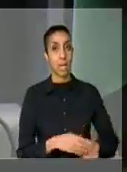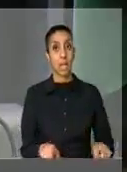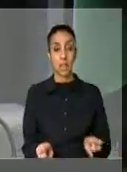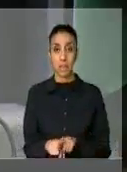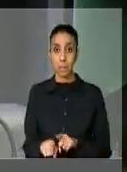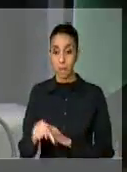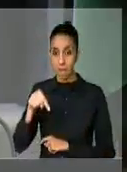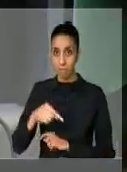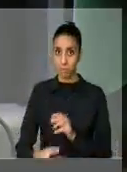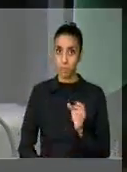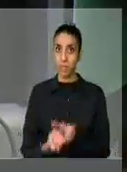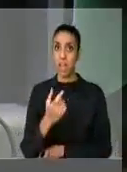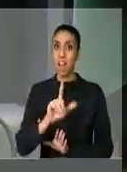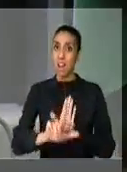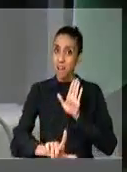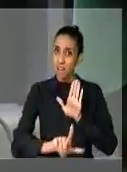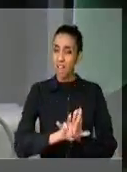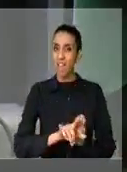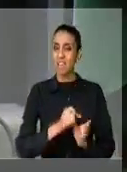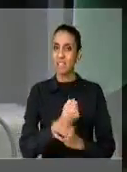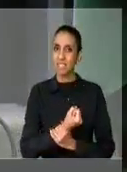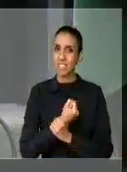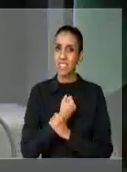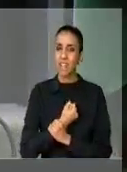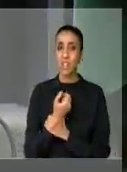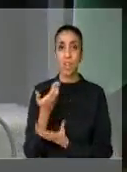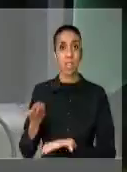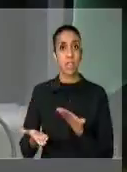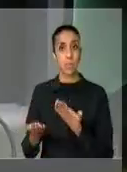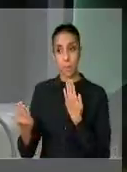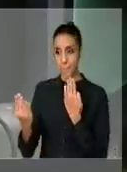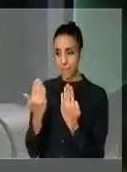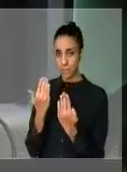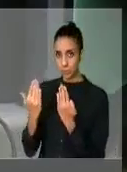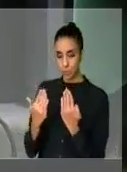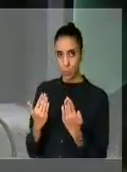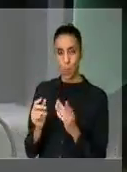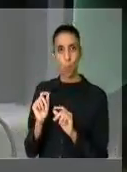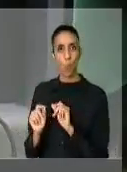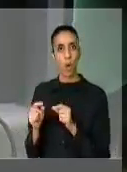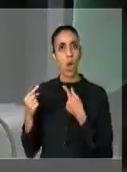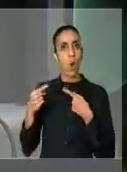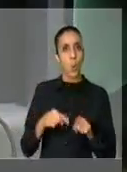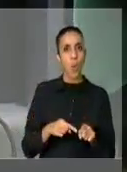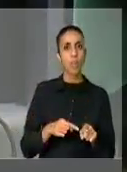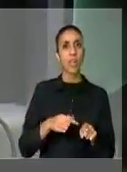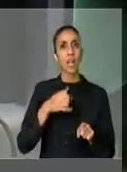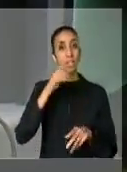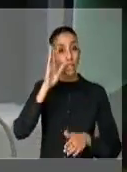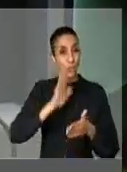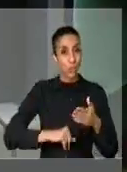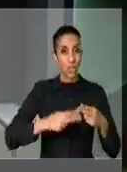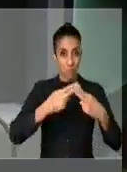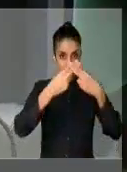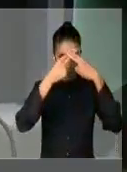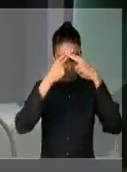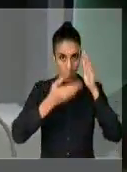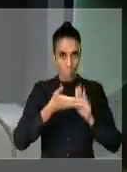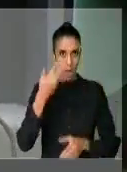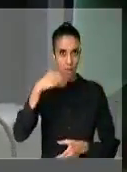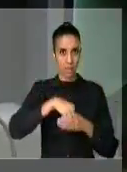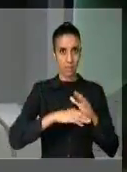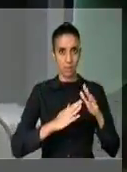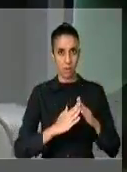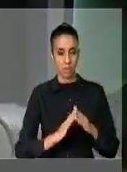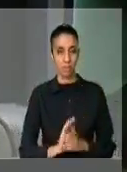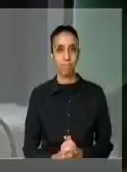que garantam atendimento psicossocial para que combatam traumas sofridas em casa.